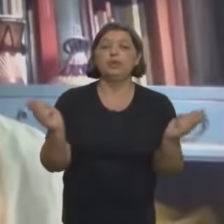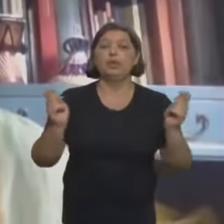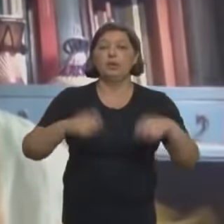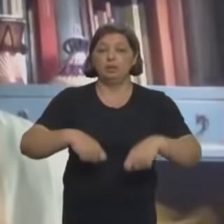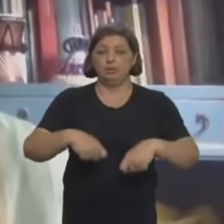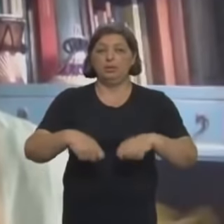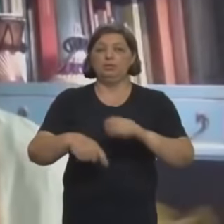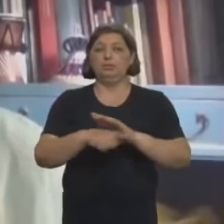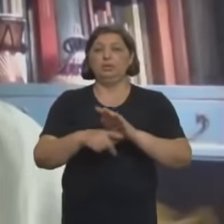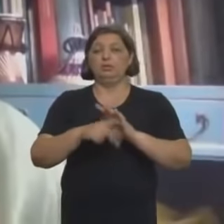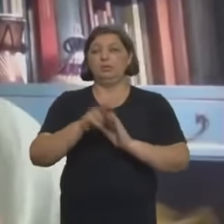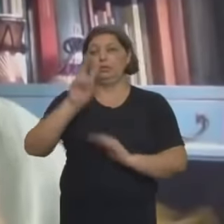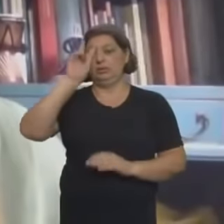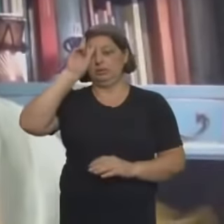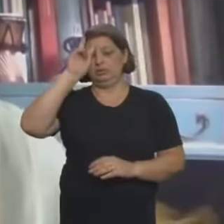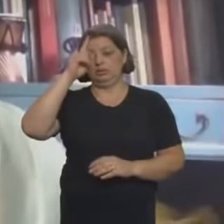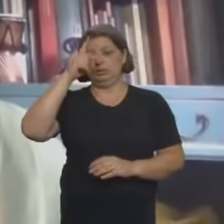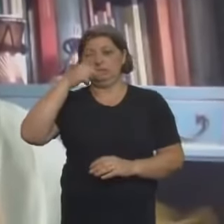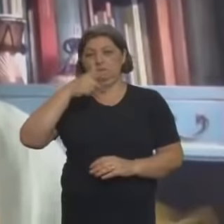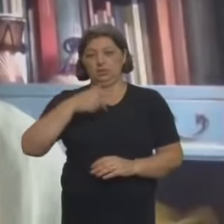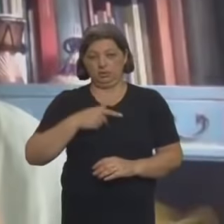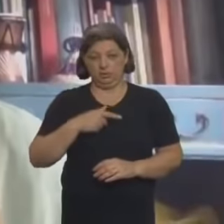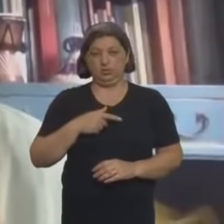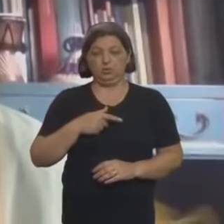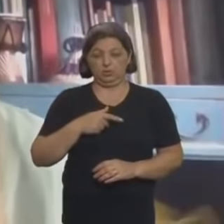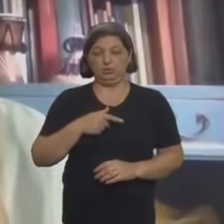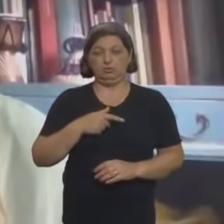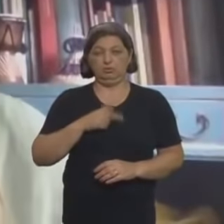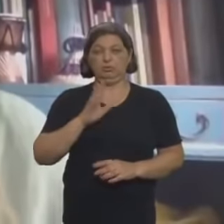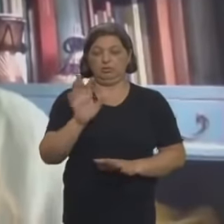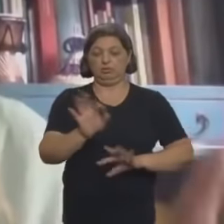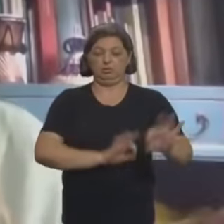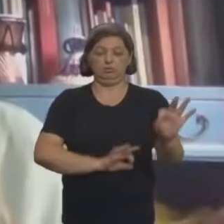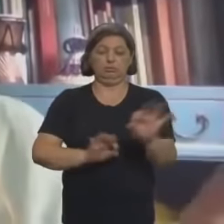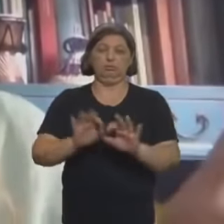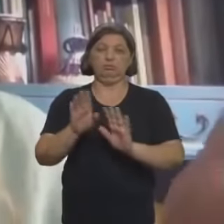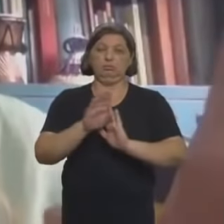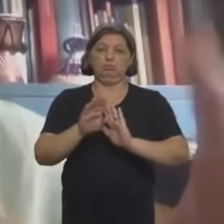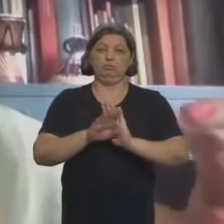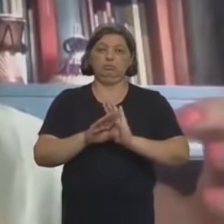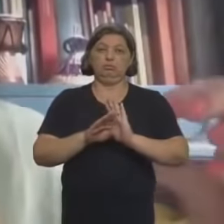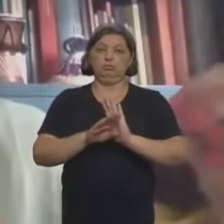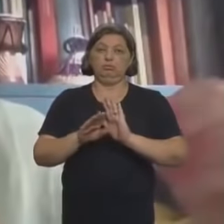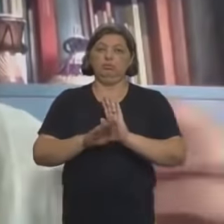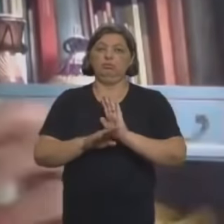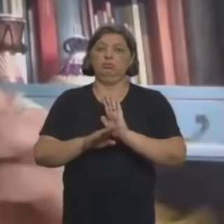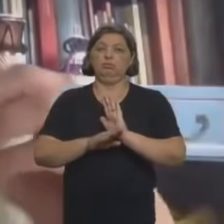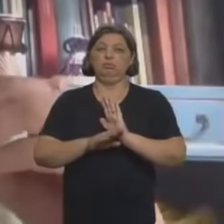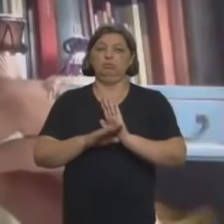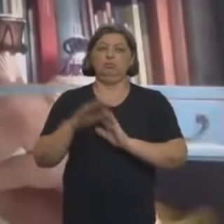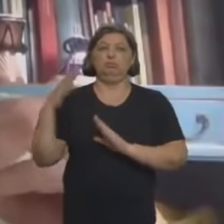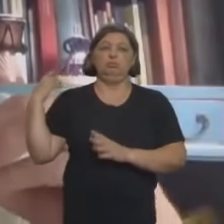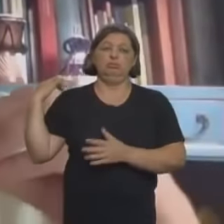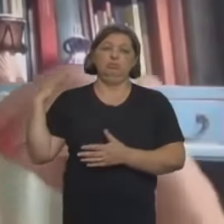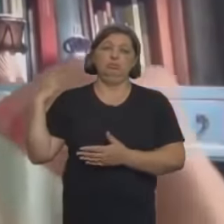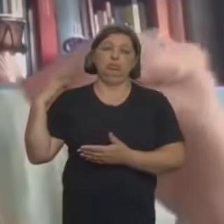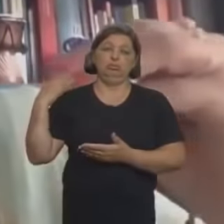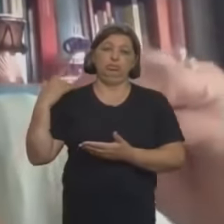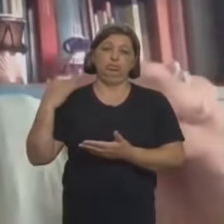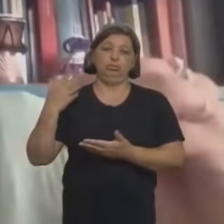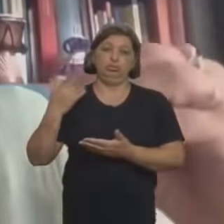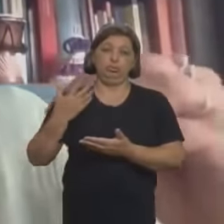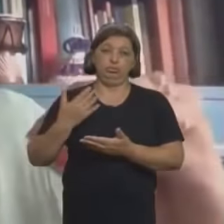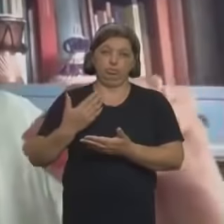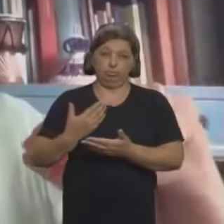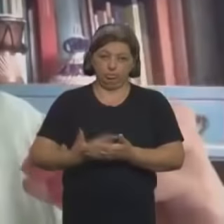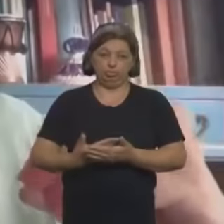competências intrapessoais são trabalhadas no programa, né, ao longo de toda, né, de forma que vai